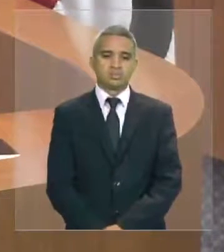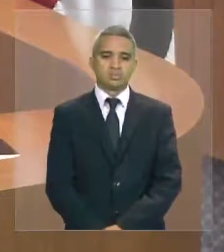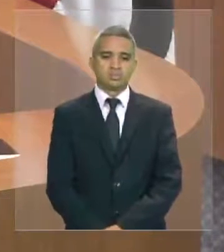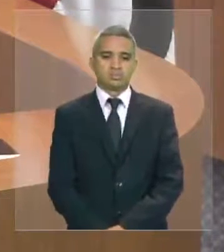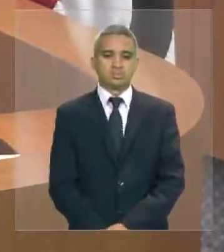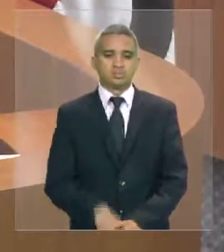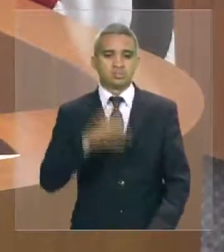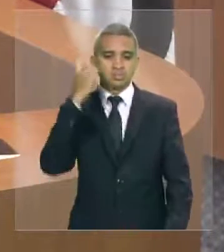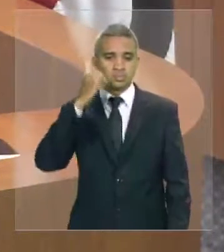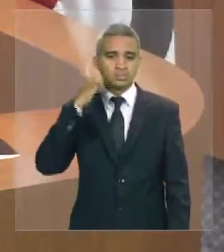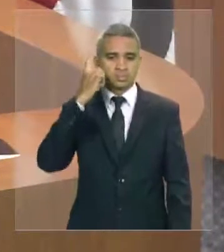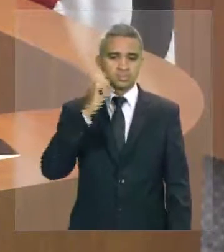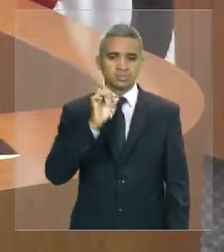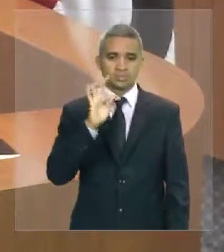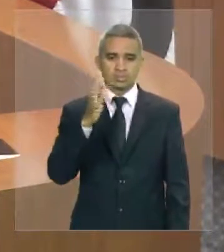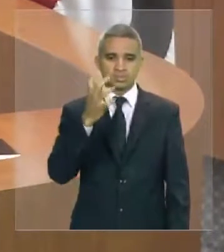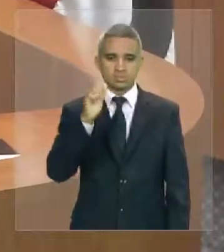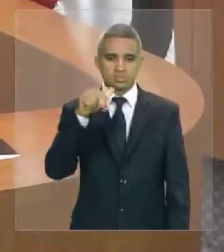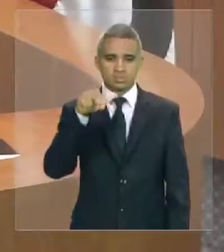Deputado Otelino,